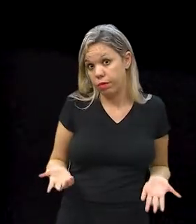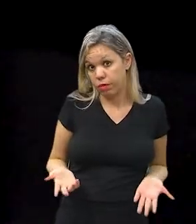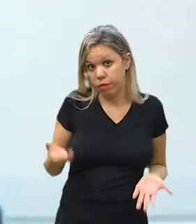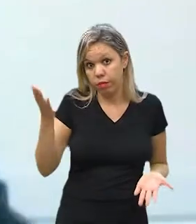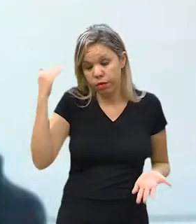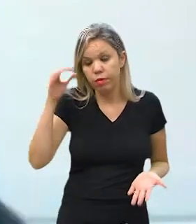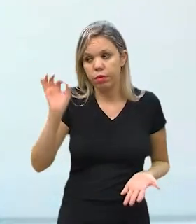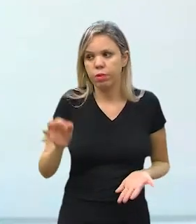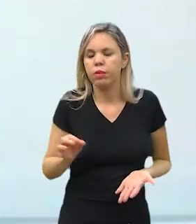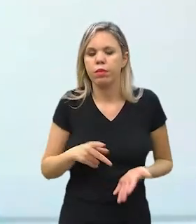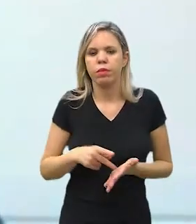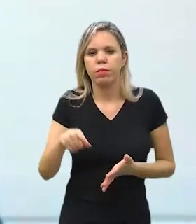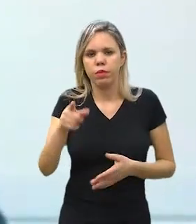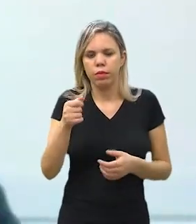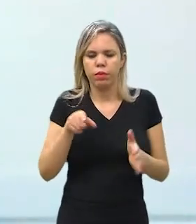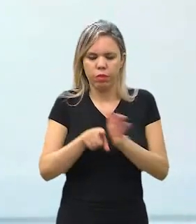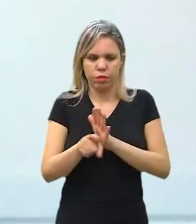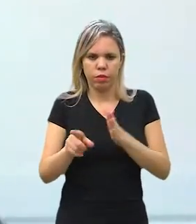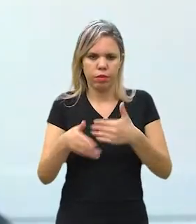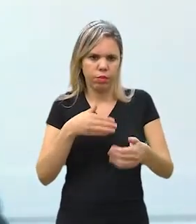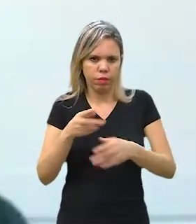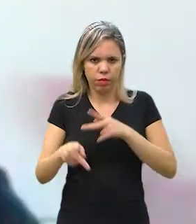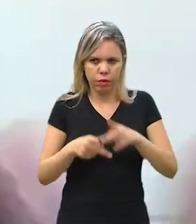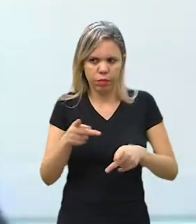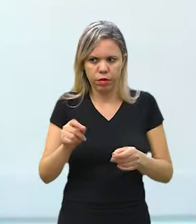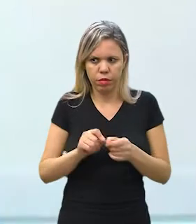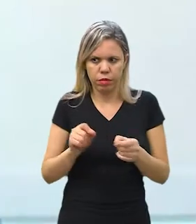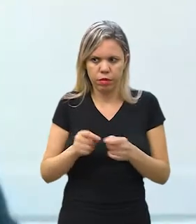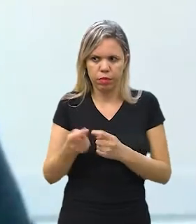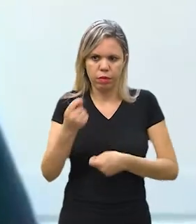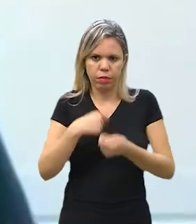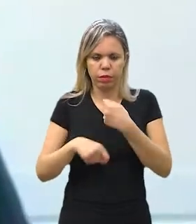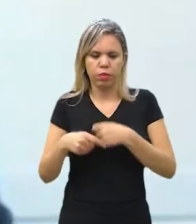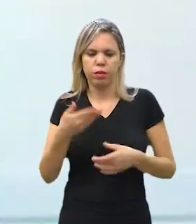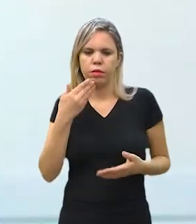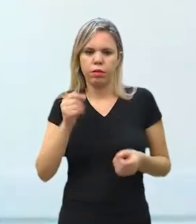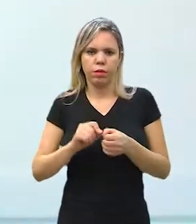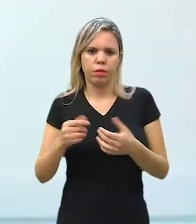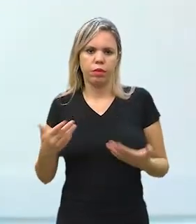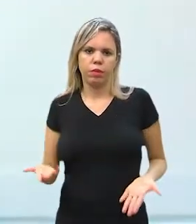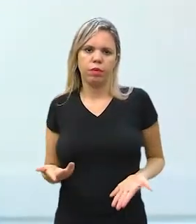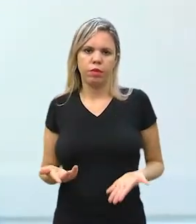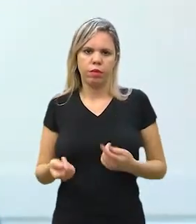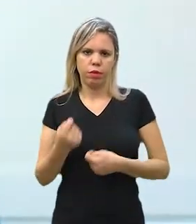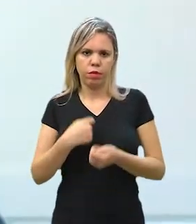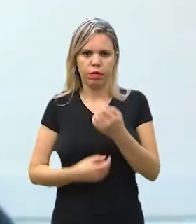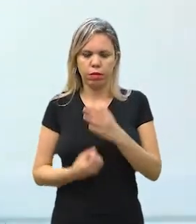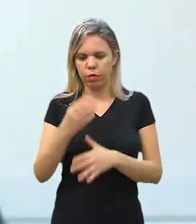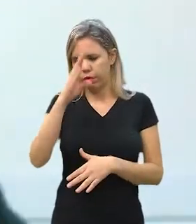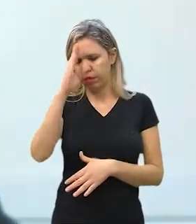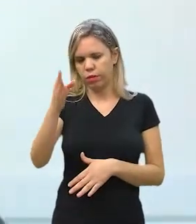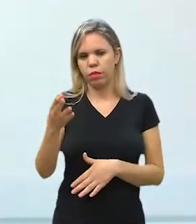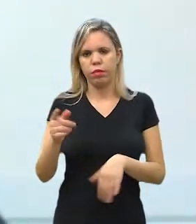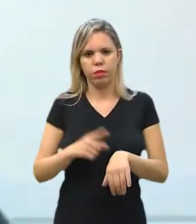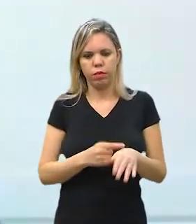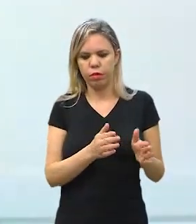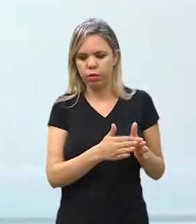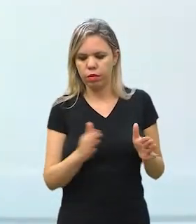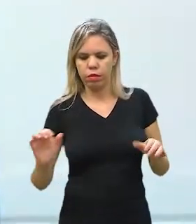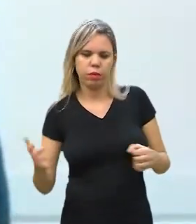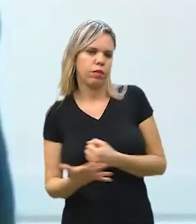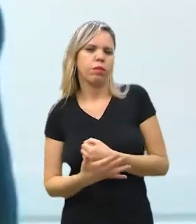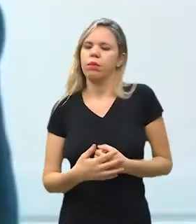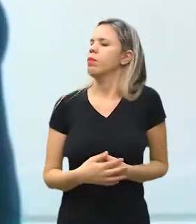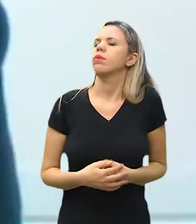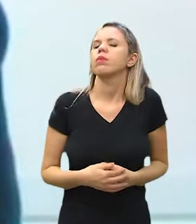parou. Então, eu não tenho dúvida nenhuma, e você pode perguntar para qualquer pessoa que fez network e faz, o network foi